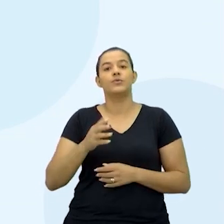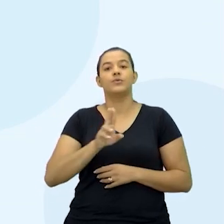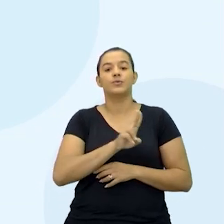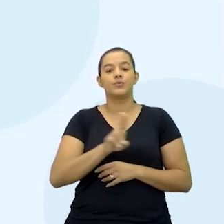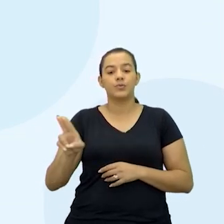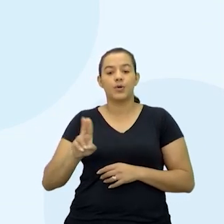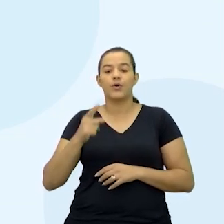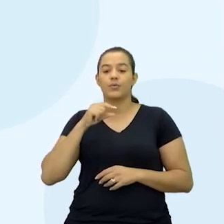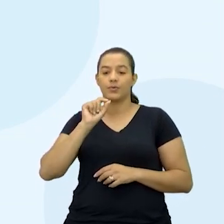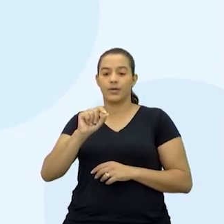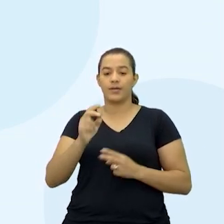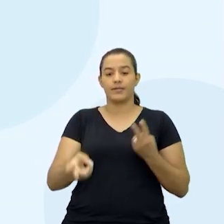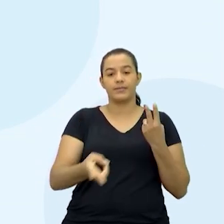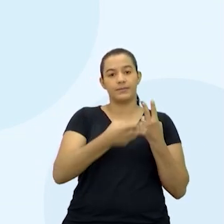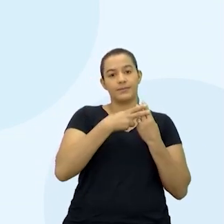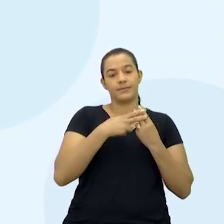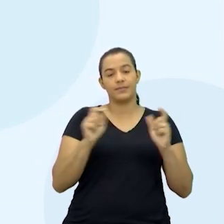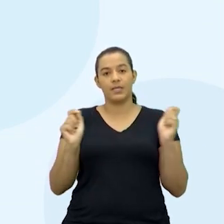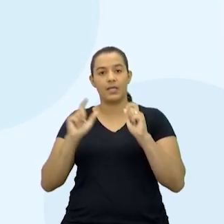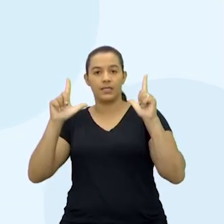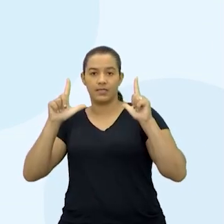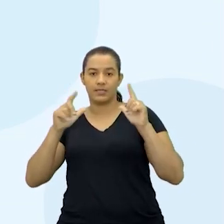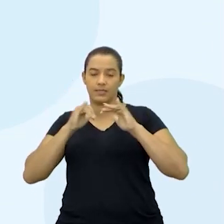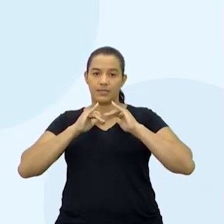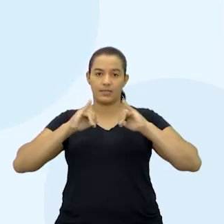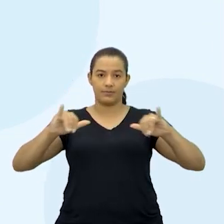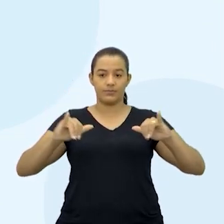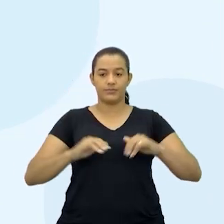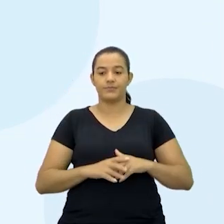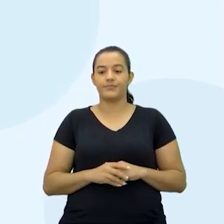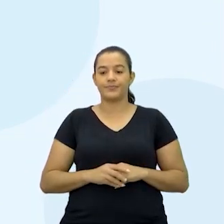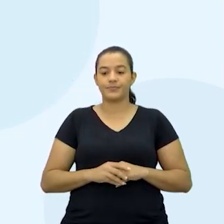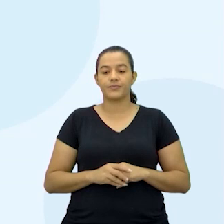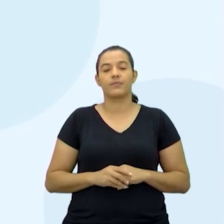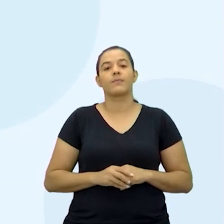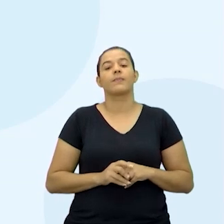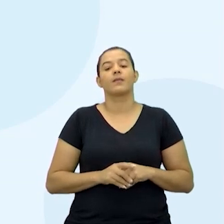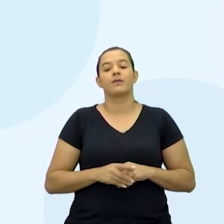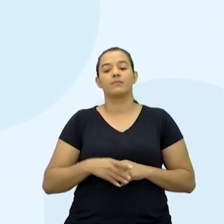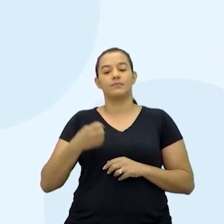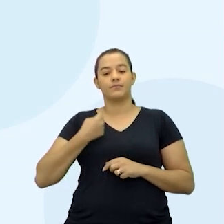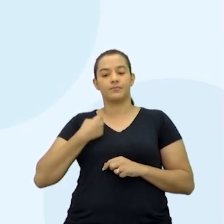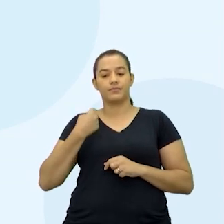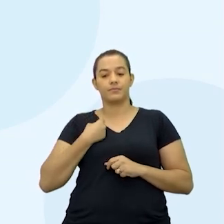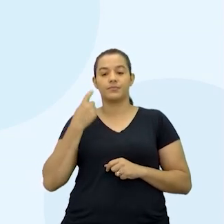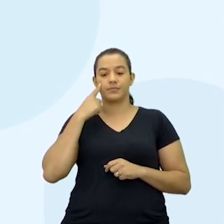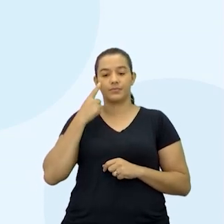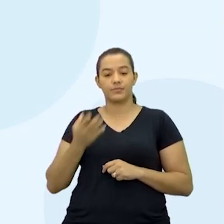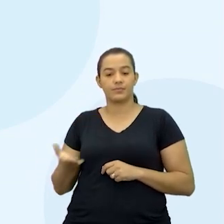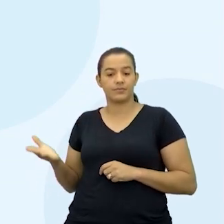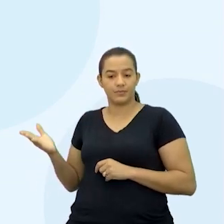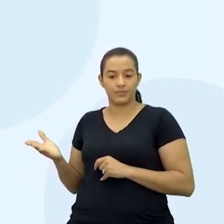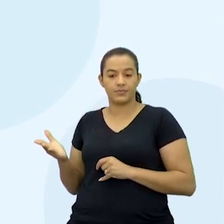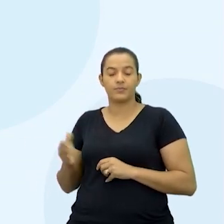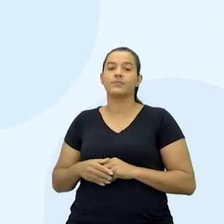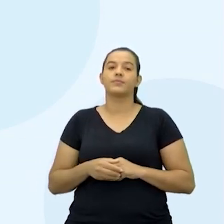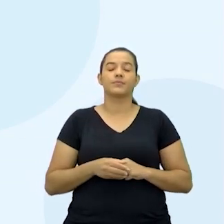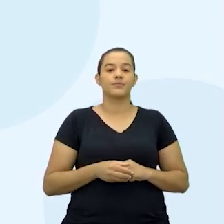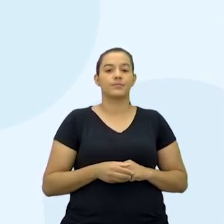é hashtag, se liga na mídia. Unidade curricular, tá na mídia, tá no